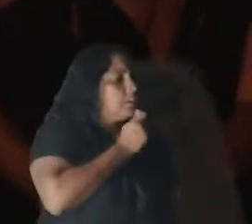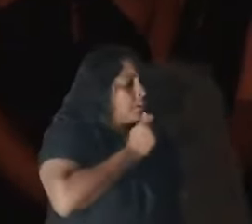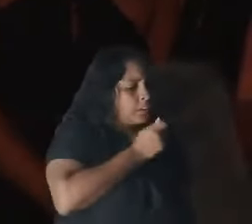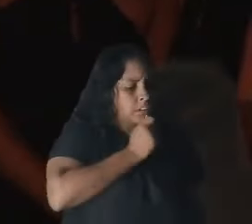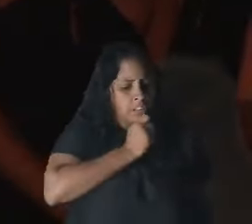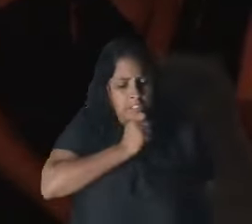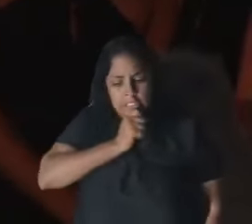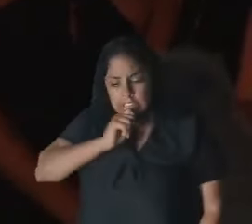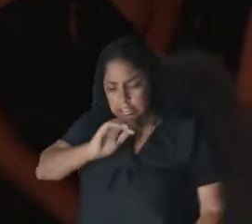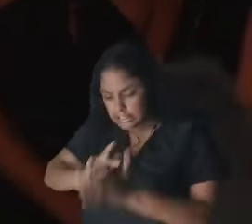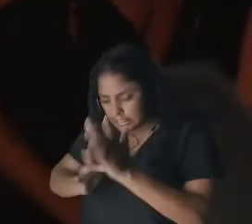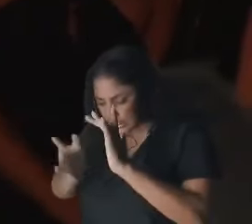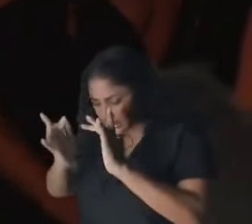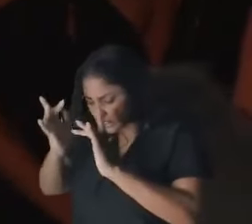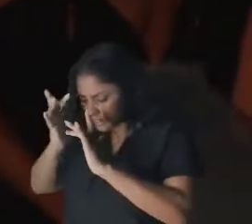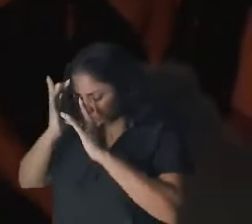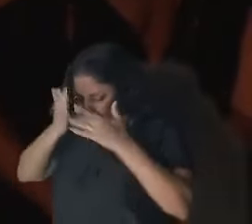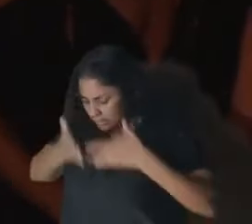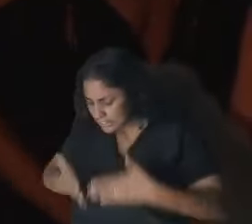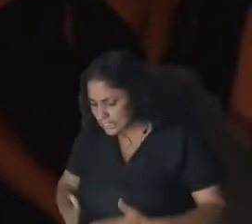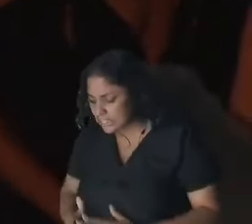Natal para mim.